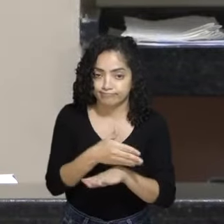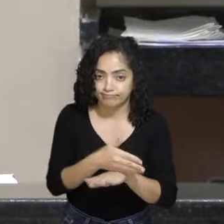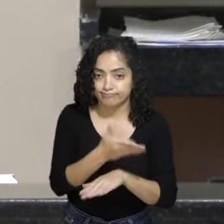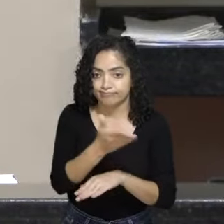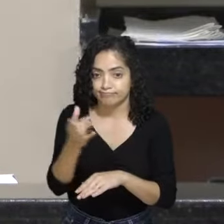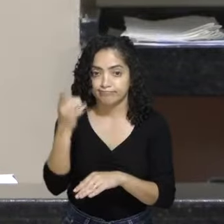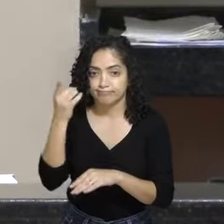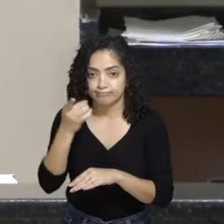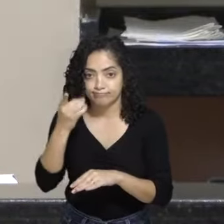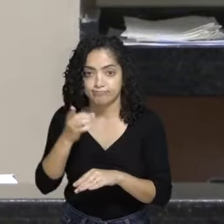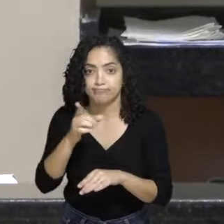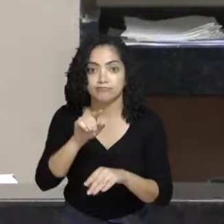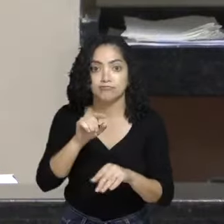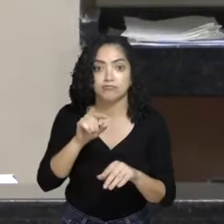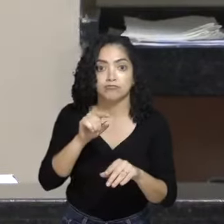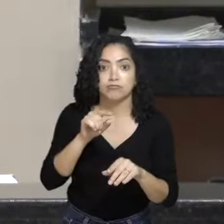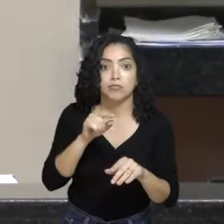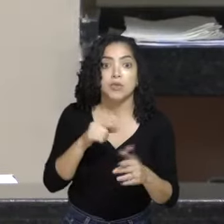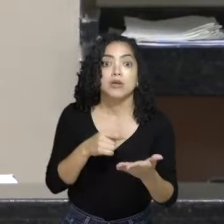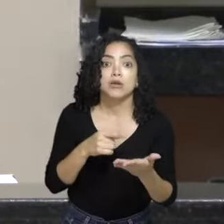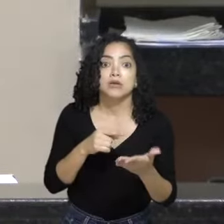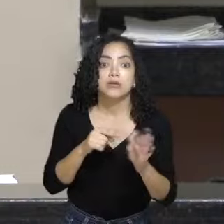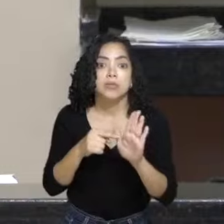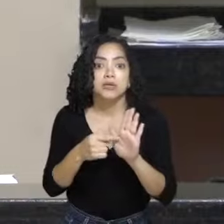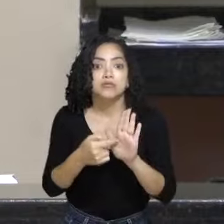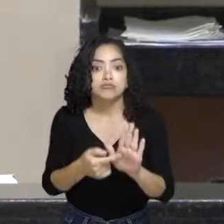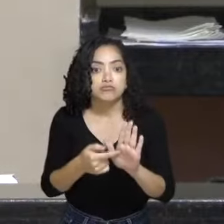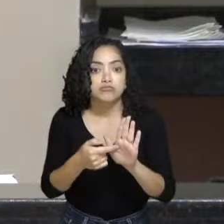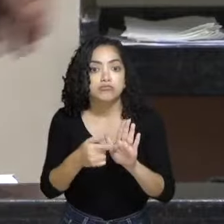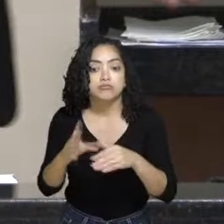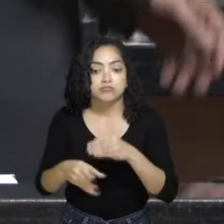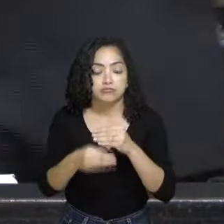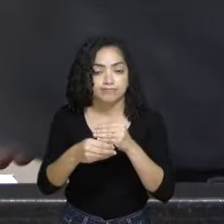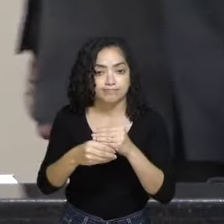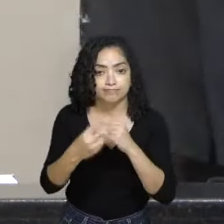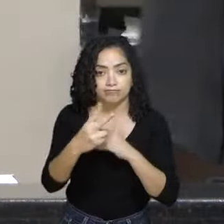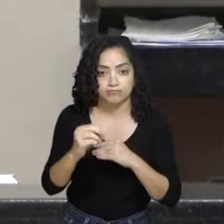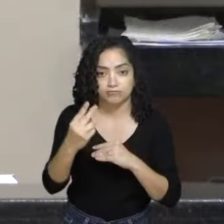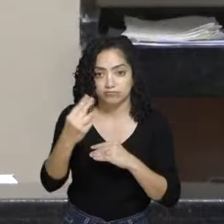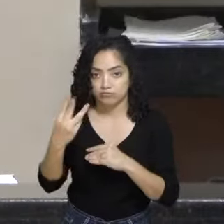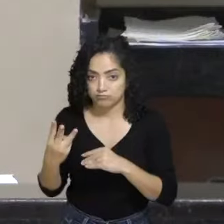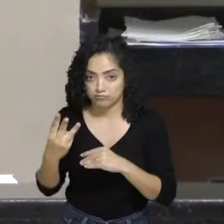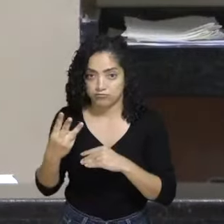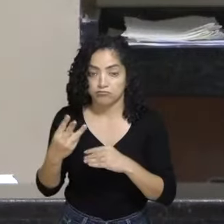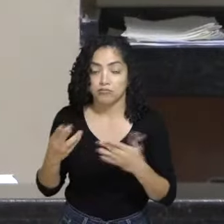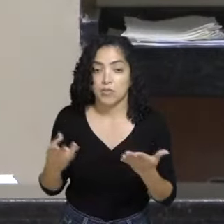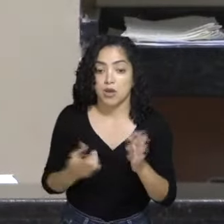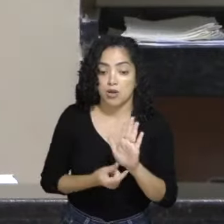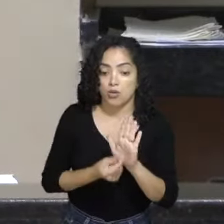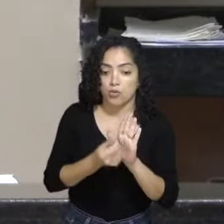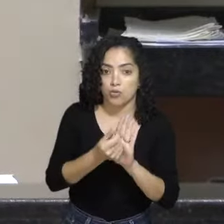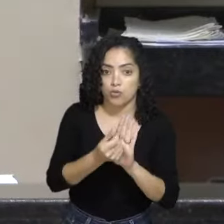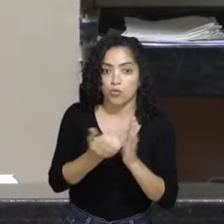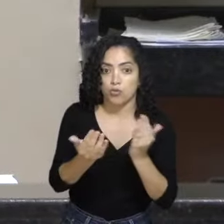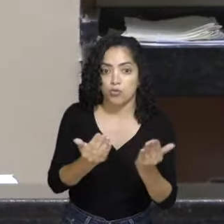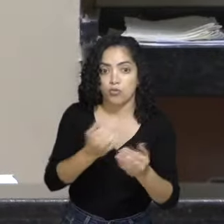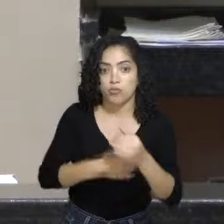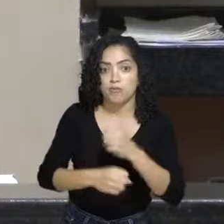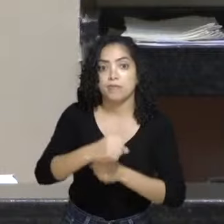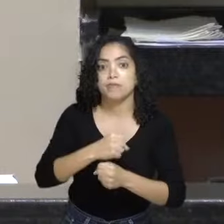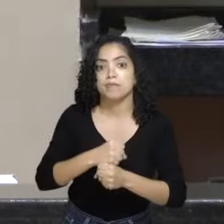com indicações de emendas que em 2023, ainda referente ao orçamento passado, resultaram em